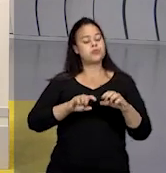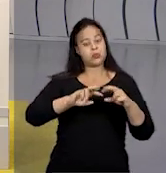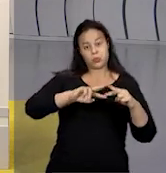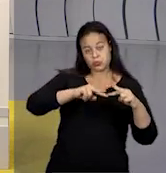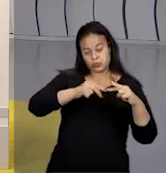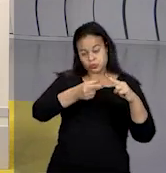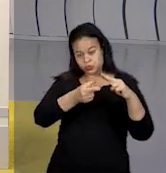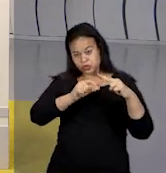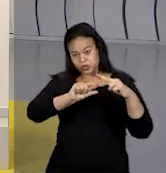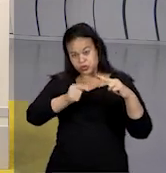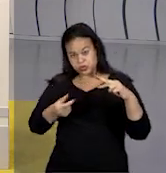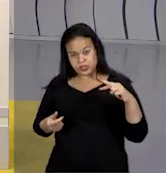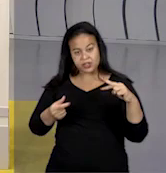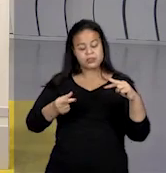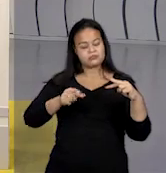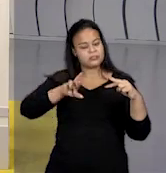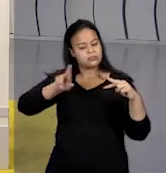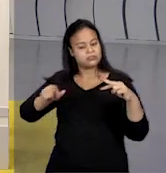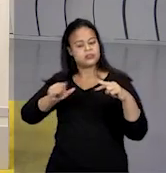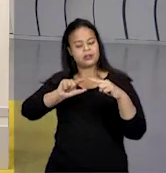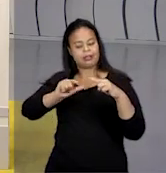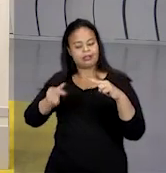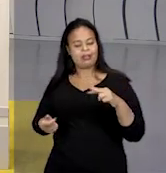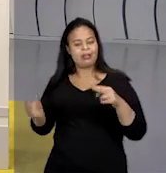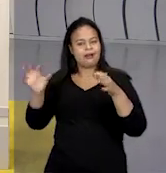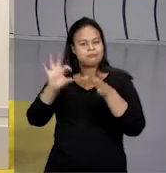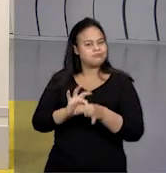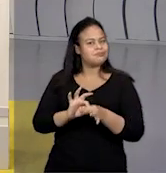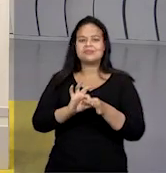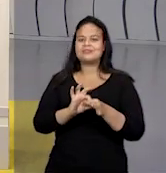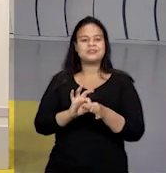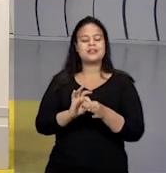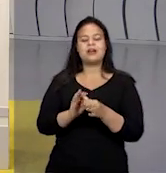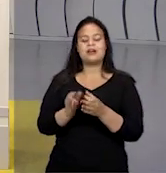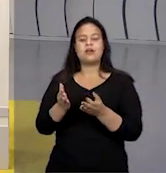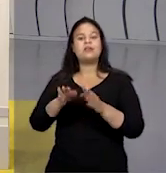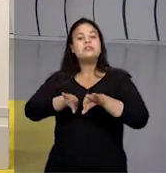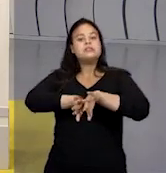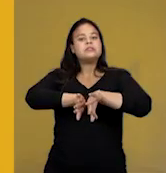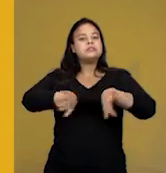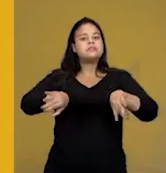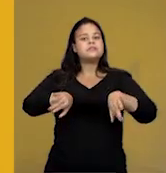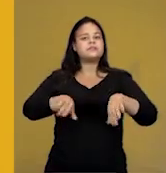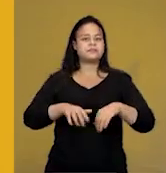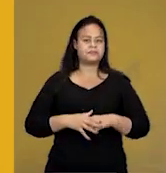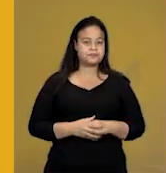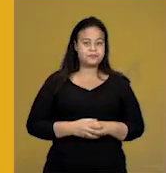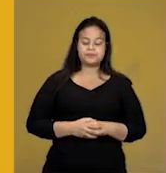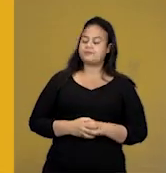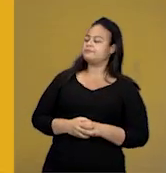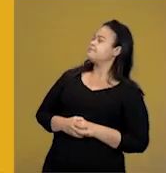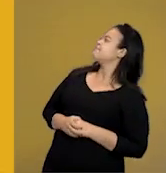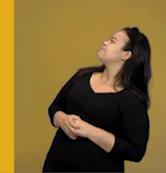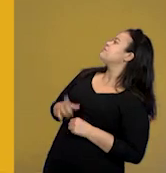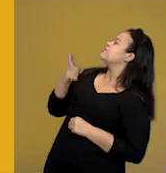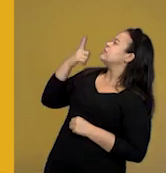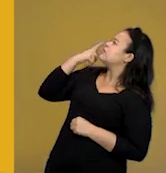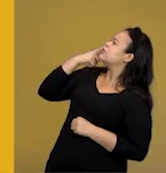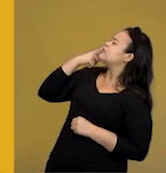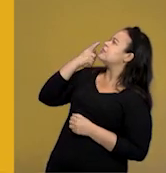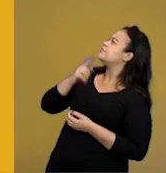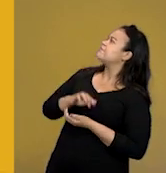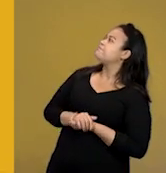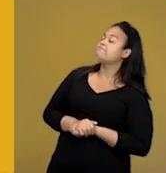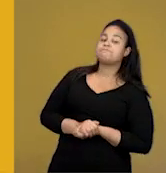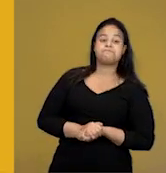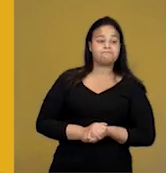interferir em outro. Então, vamos lá retomar aqui a segunda lei de Mendel. Como que vai ficar isso? Então, ó, tenho aqui dois